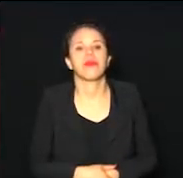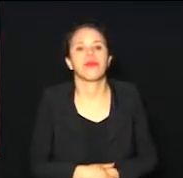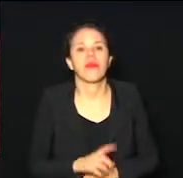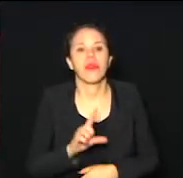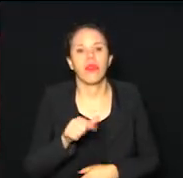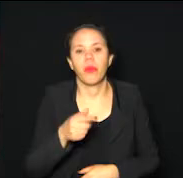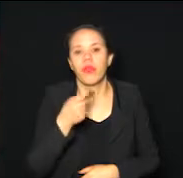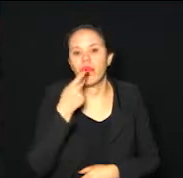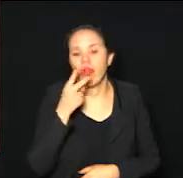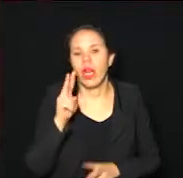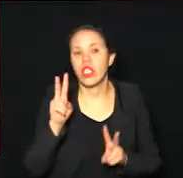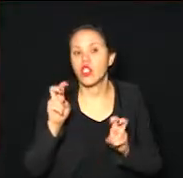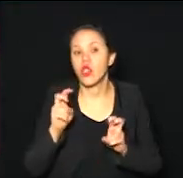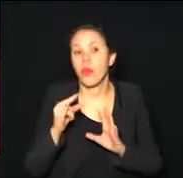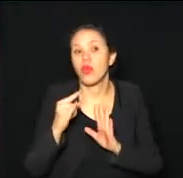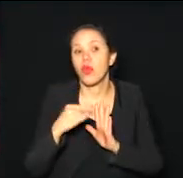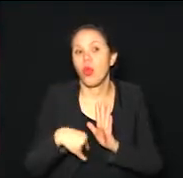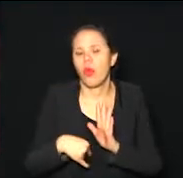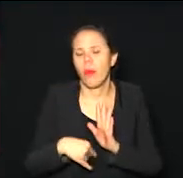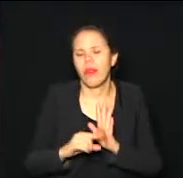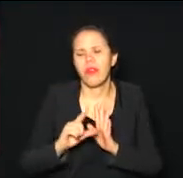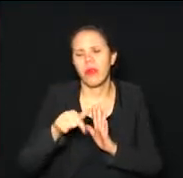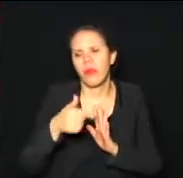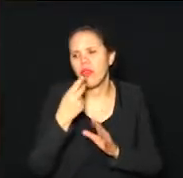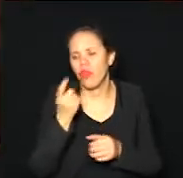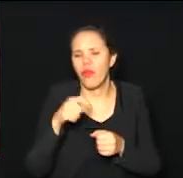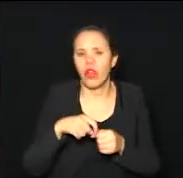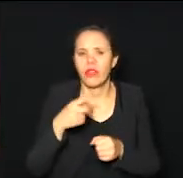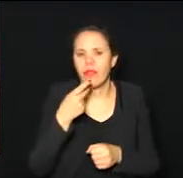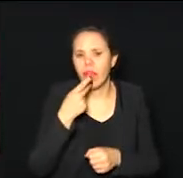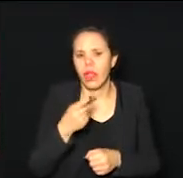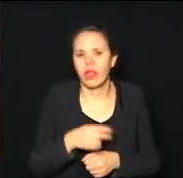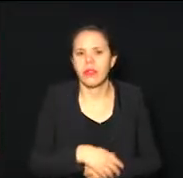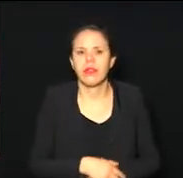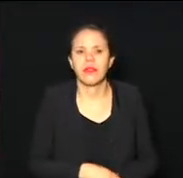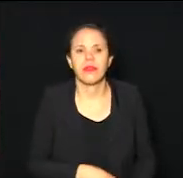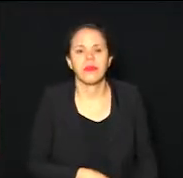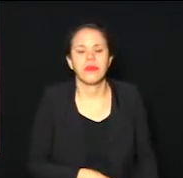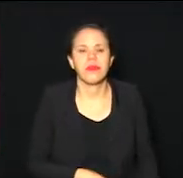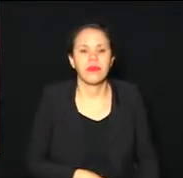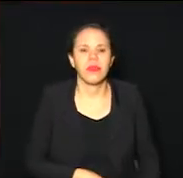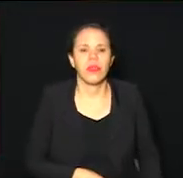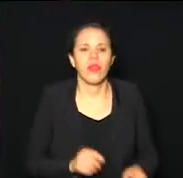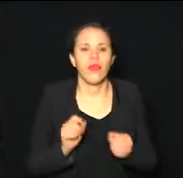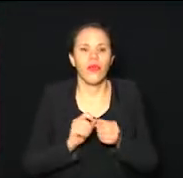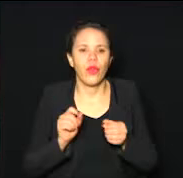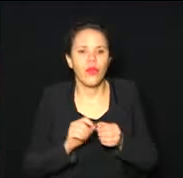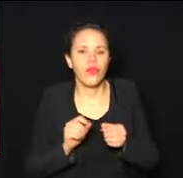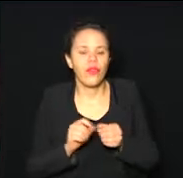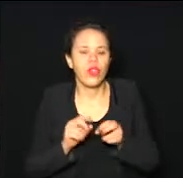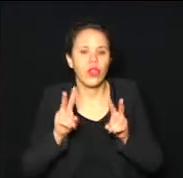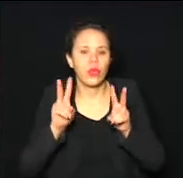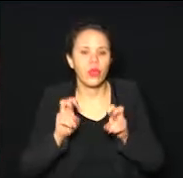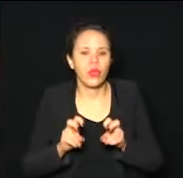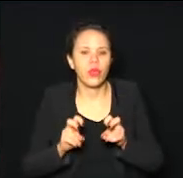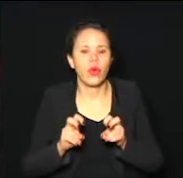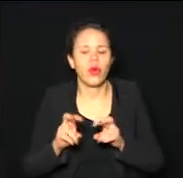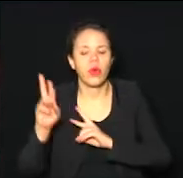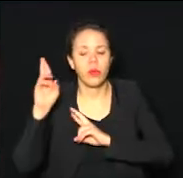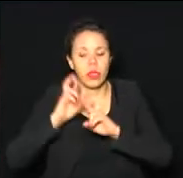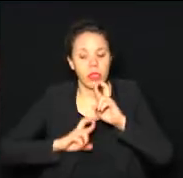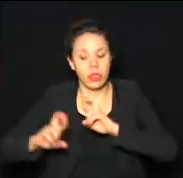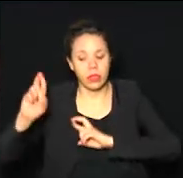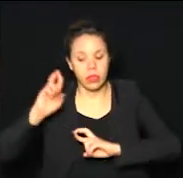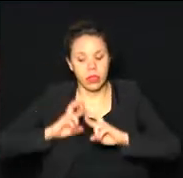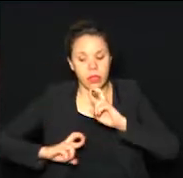esse inquérito, mas eu falo da segunda vez, tá, Mariana? Desse inquérito que foi feito, sorológico aí, mas